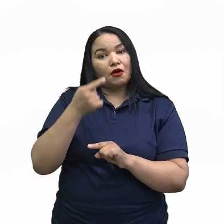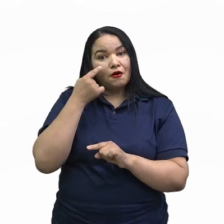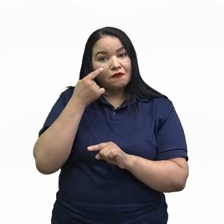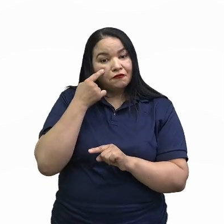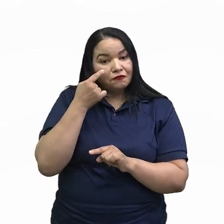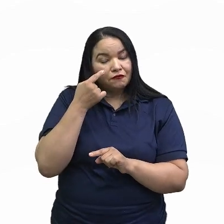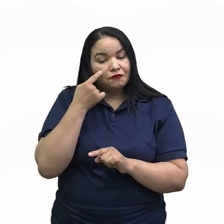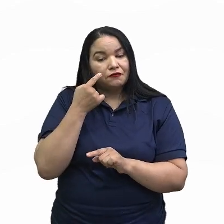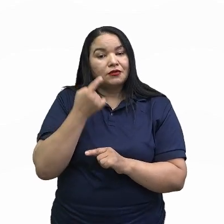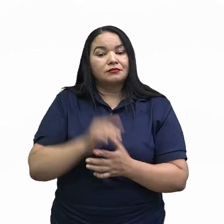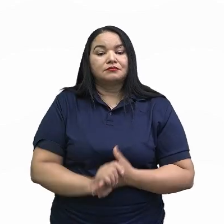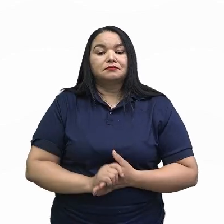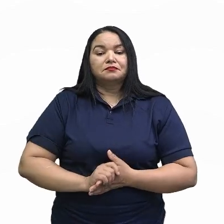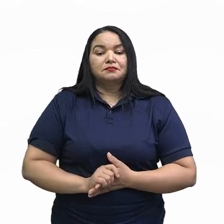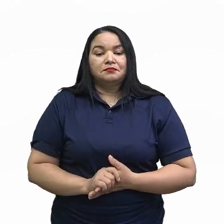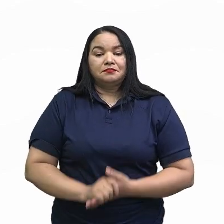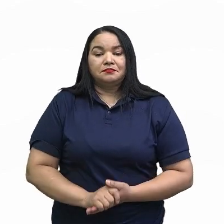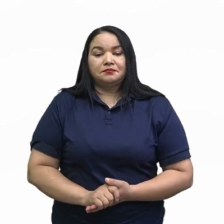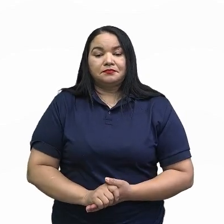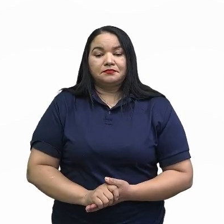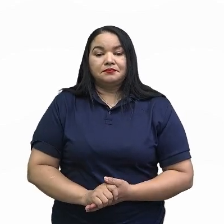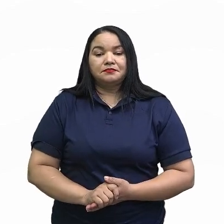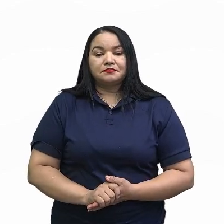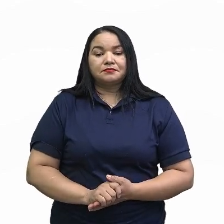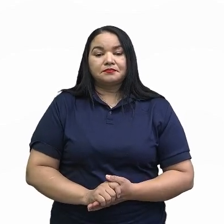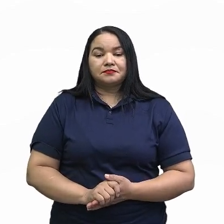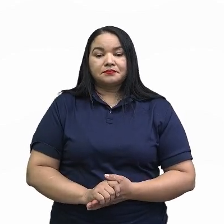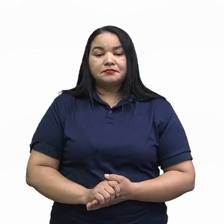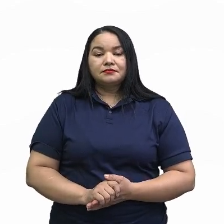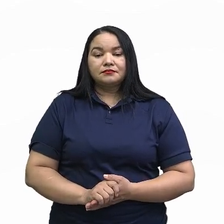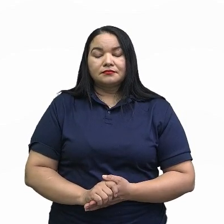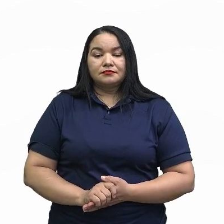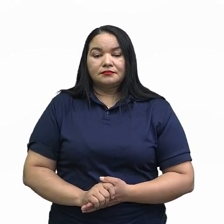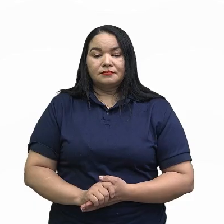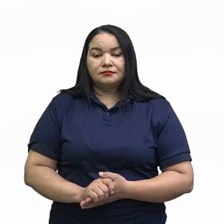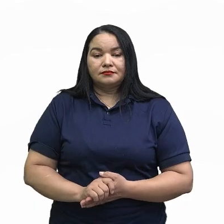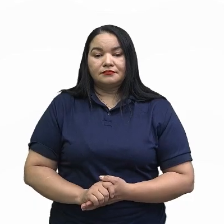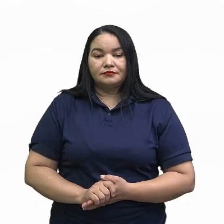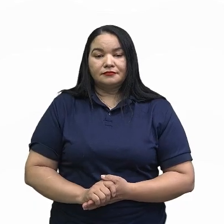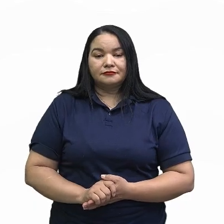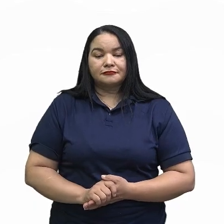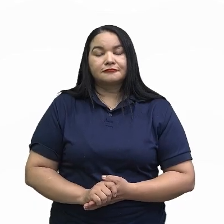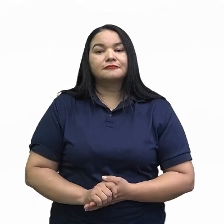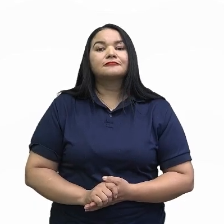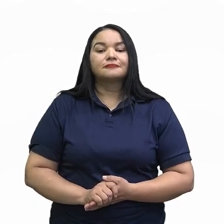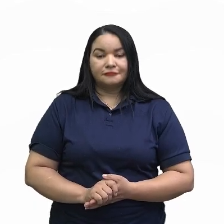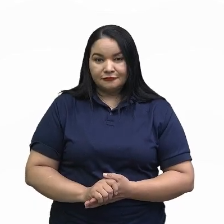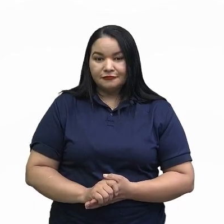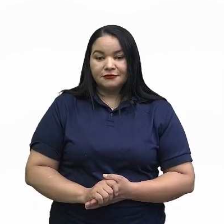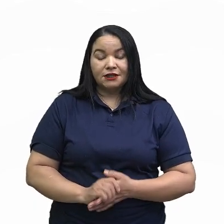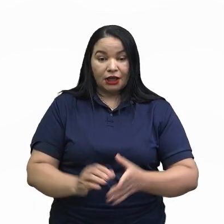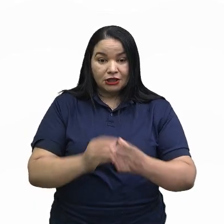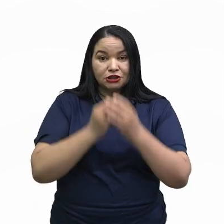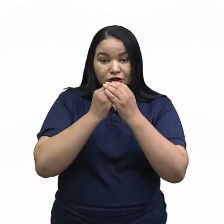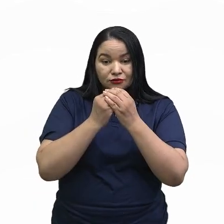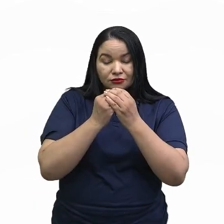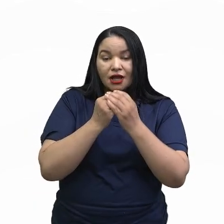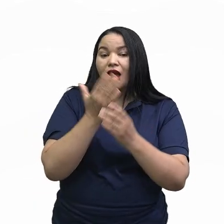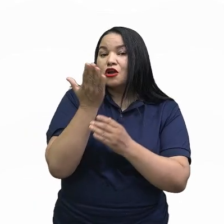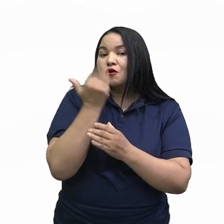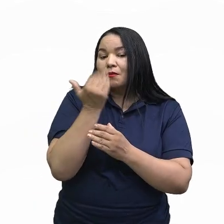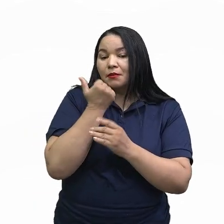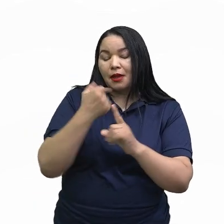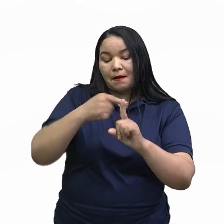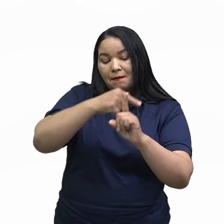já ver no gráficozinho. Então, olhem aí. Isso, né? Os sanduíches, se você comer a metade a